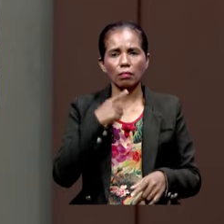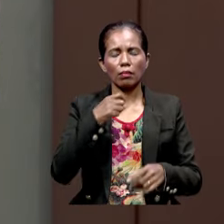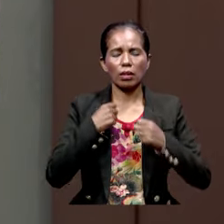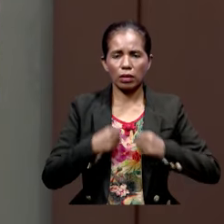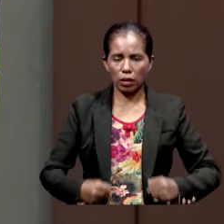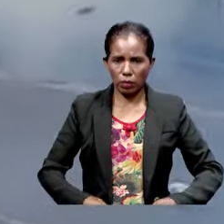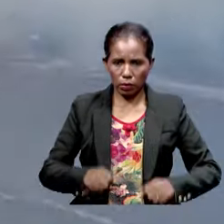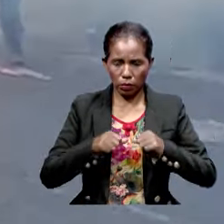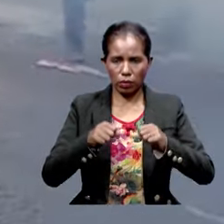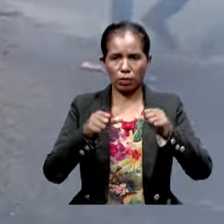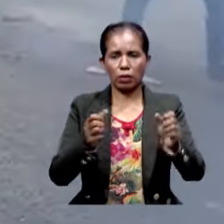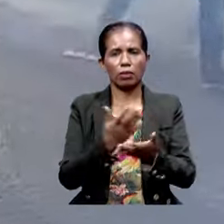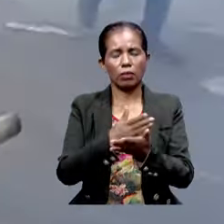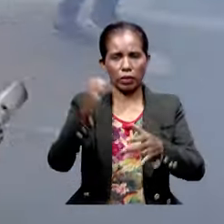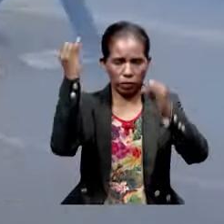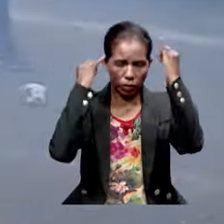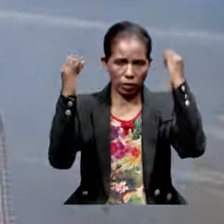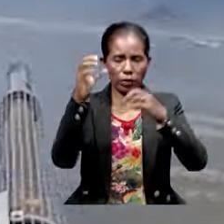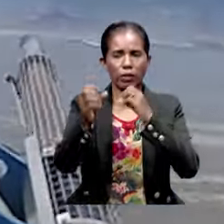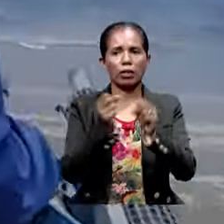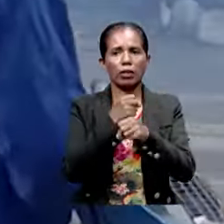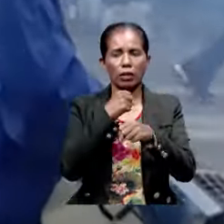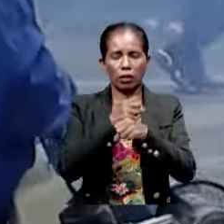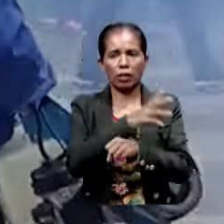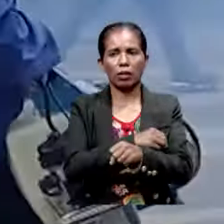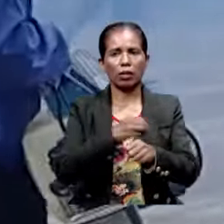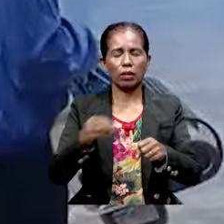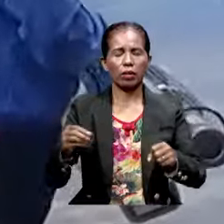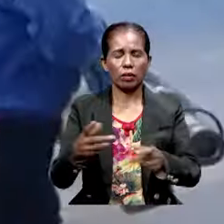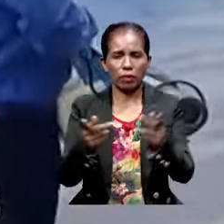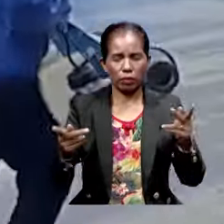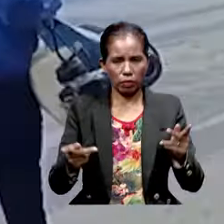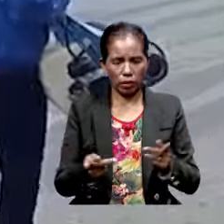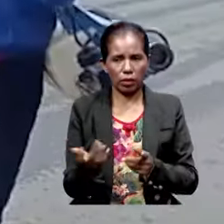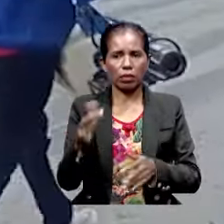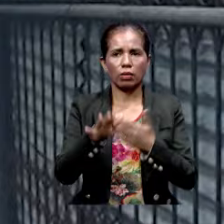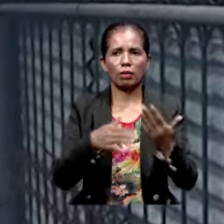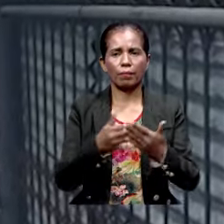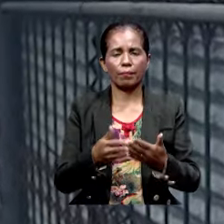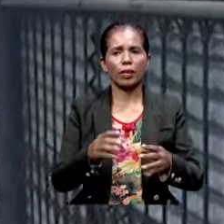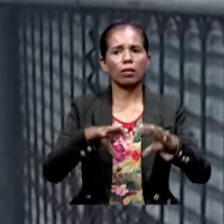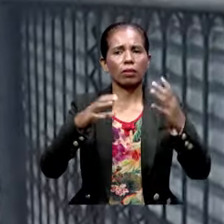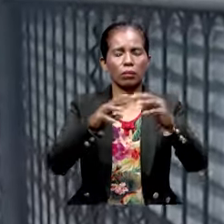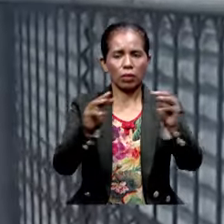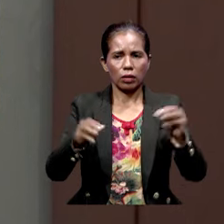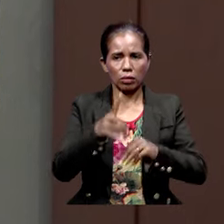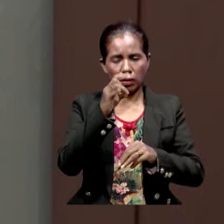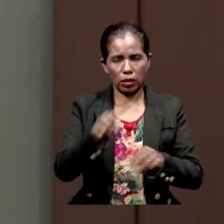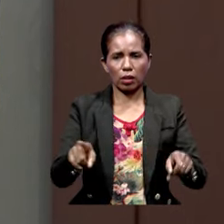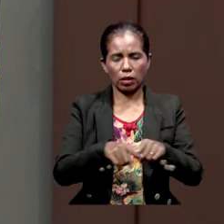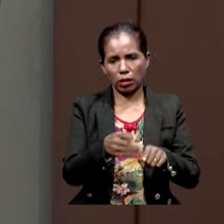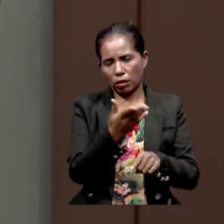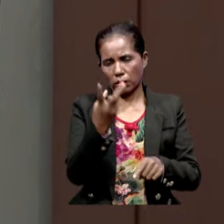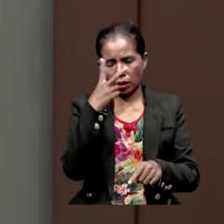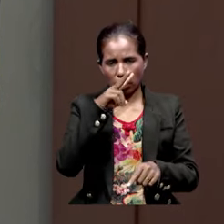se continua halo sensibilização no halo fumigação nia cada bairro. Estamos sobre o município de Lima, Hanesandau, da Votira,